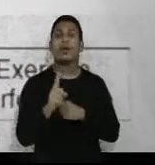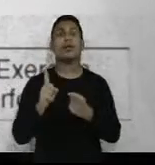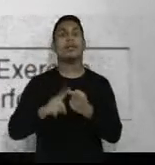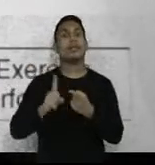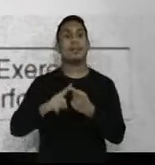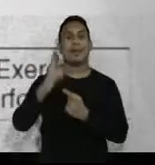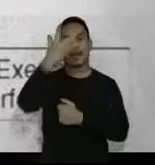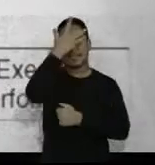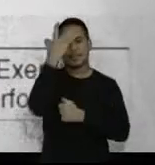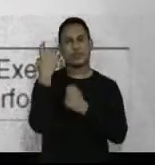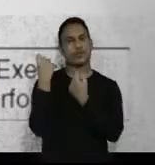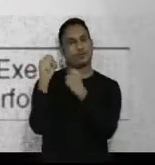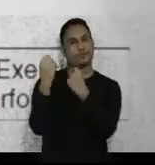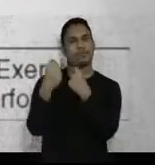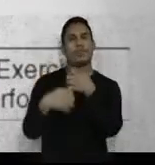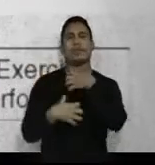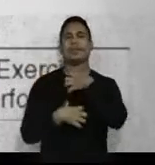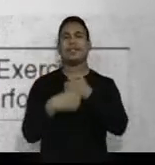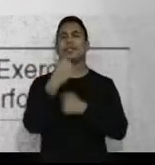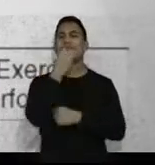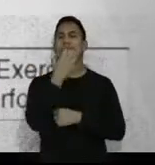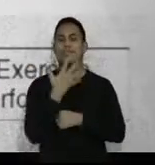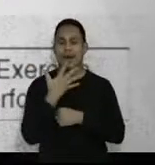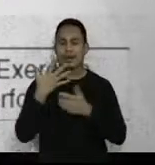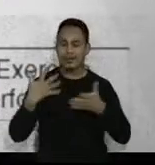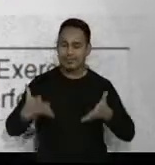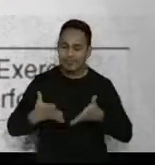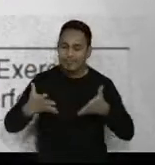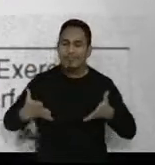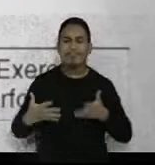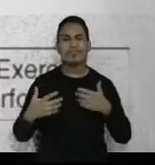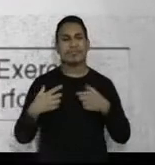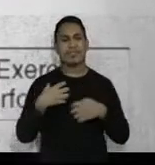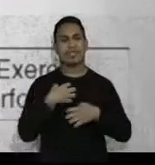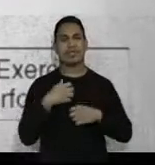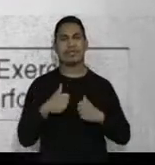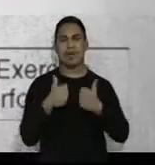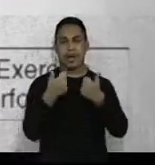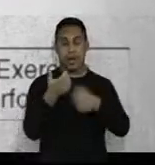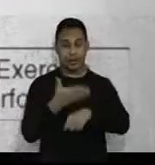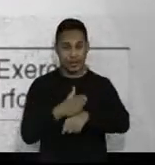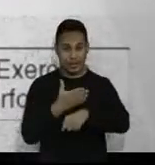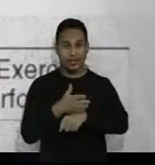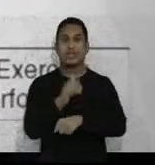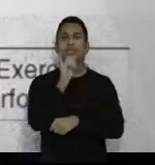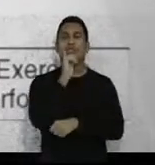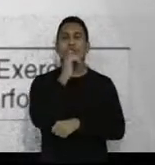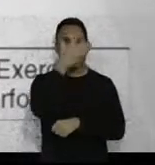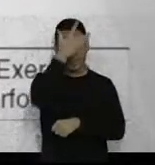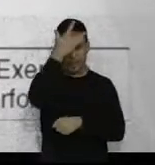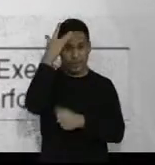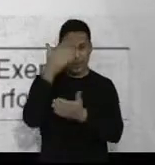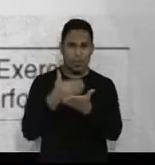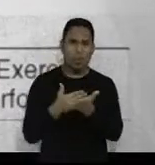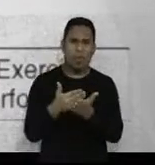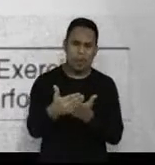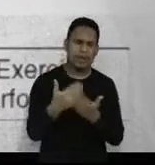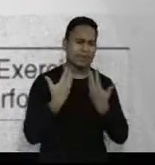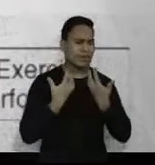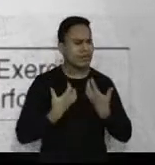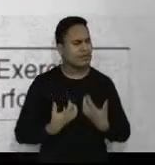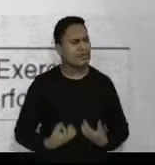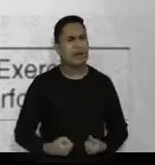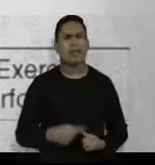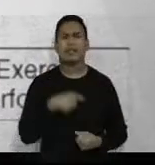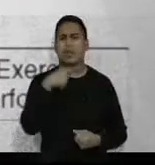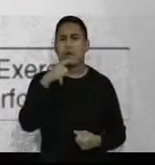estimula quando está se sentindo melhor treinando. Quantas vezes a pessoa começa, mas de tão cansado de não conseguir evoluir, acaba desistindo. Então, pensando